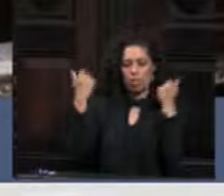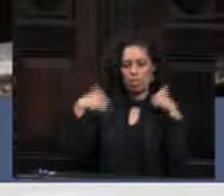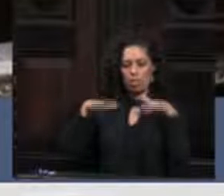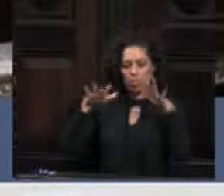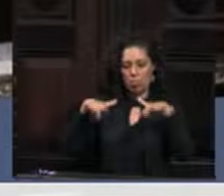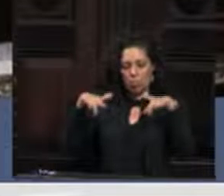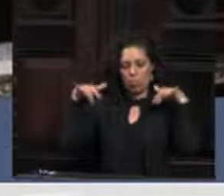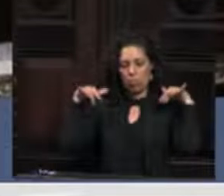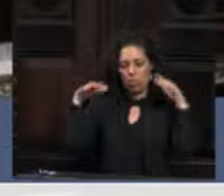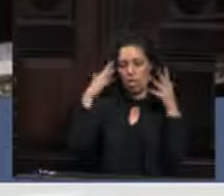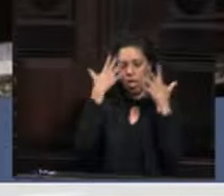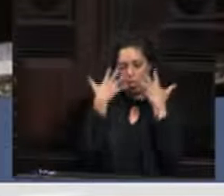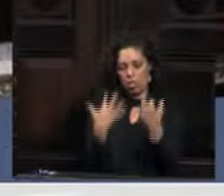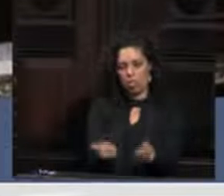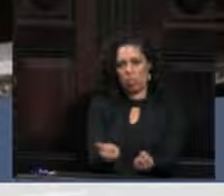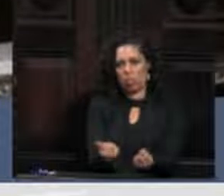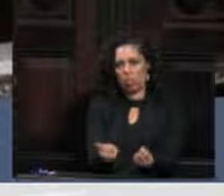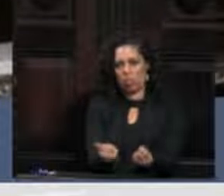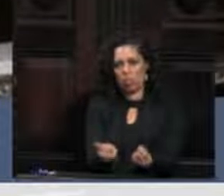concordou,